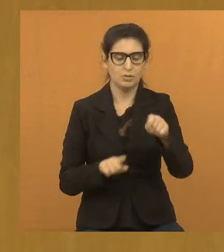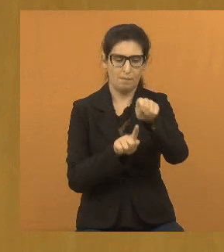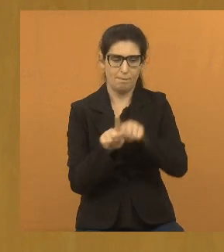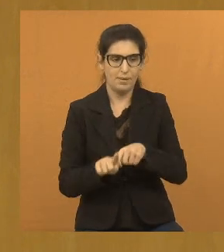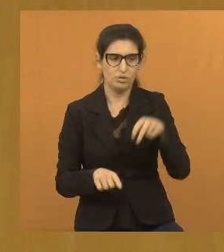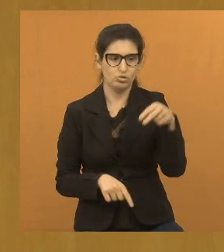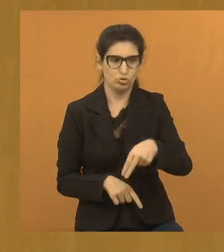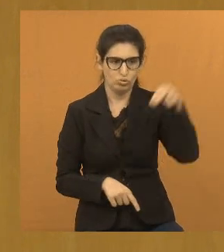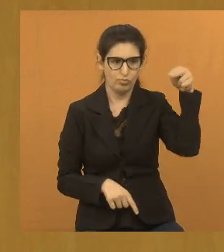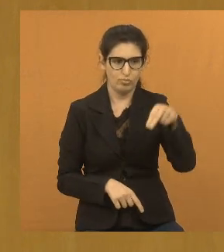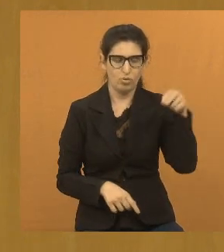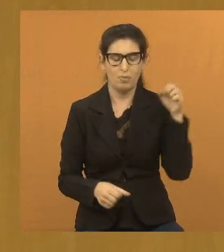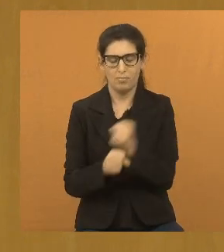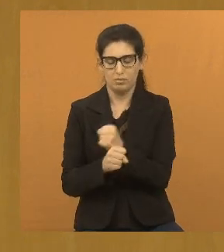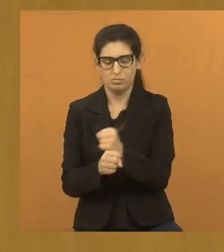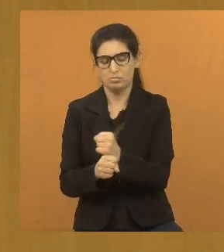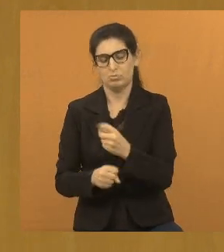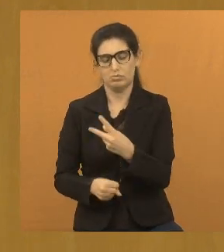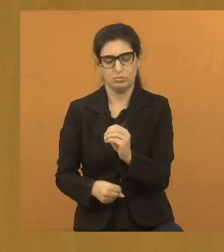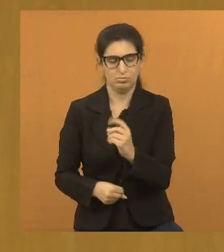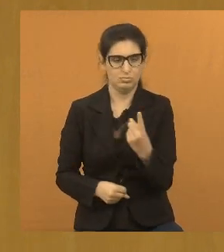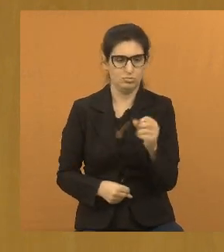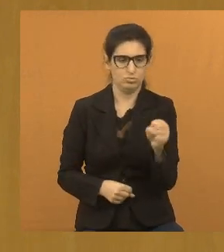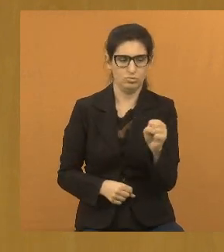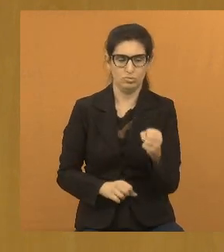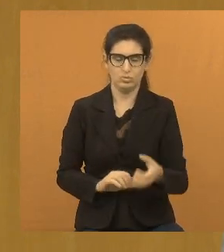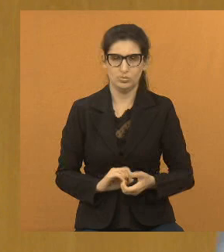de 2018.